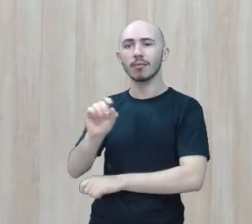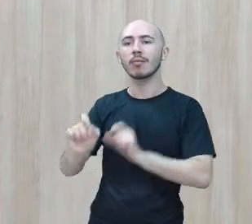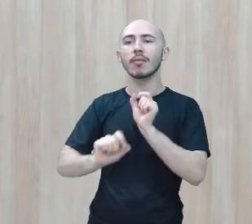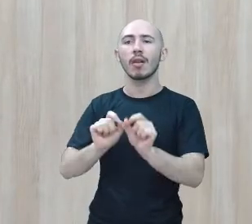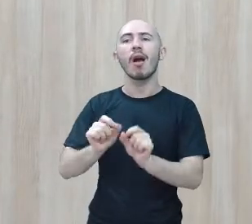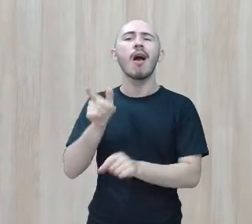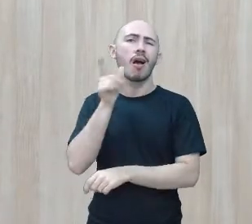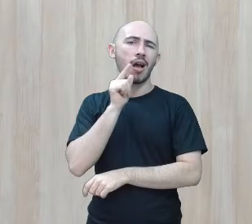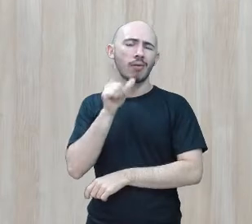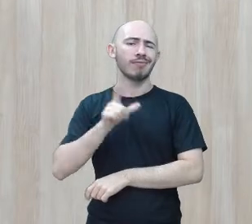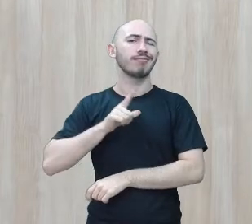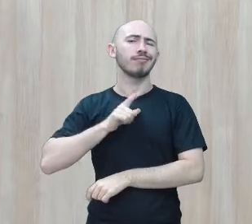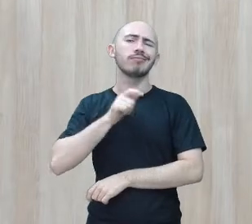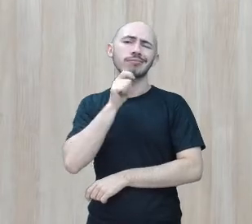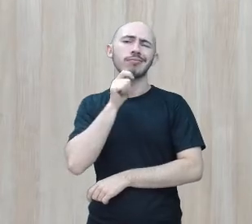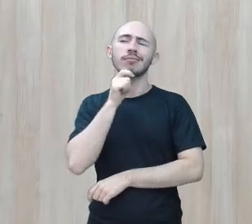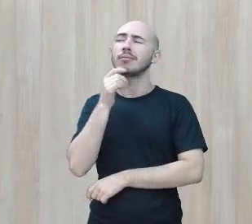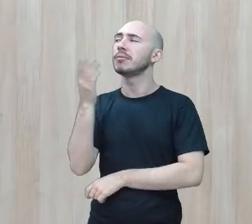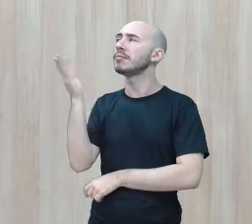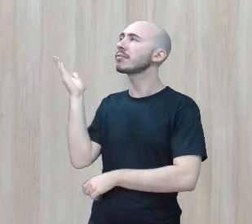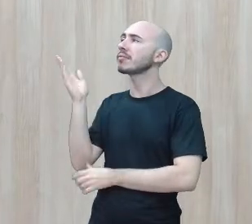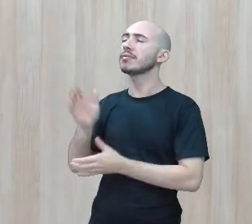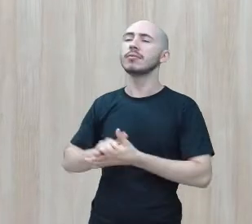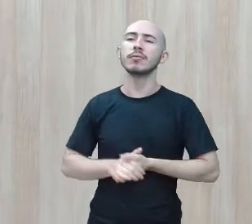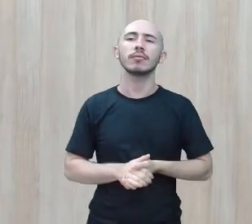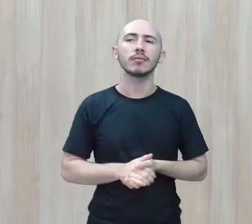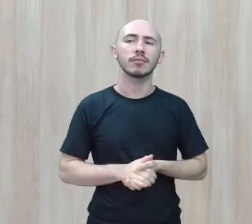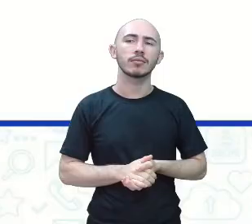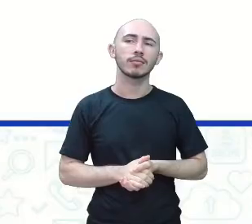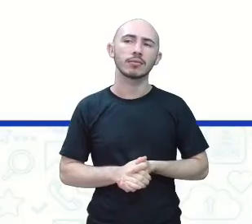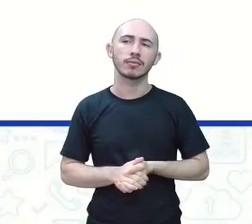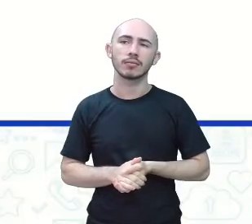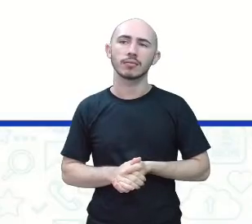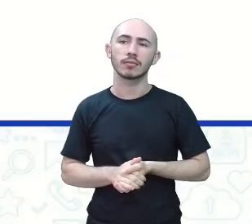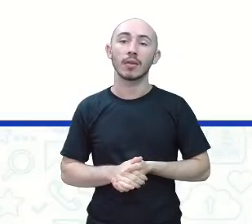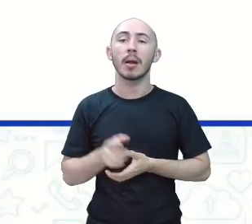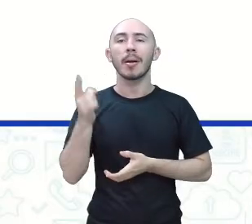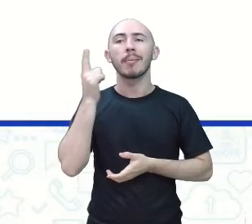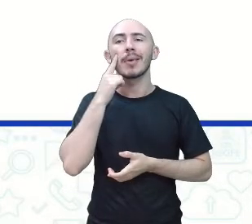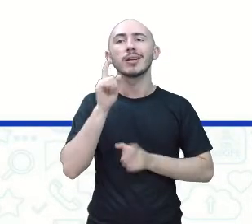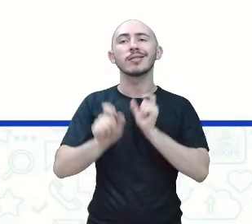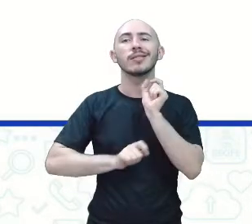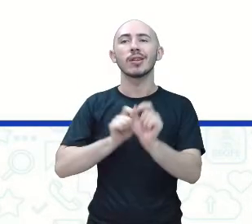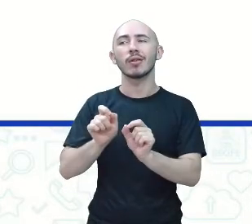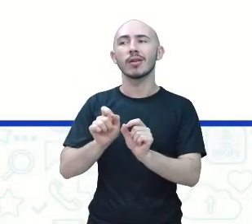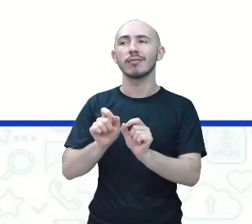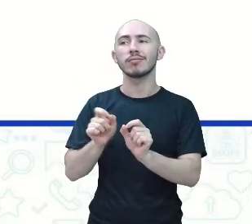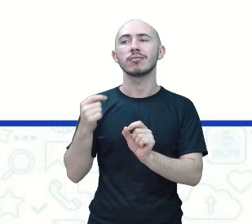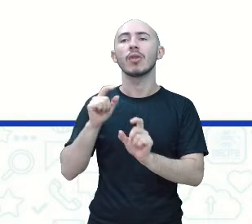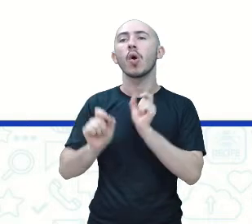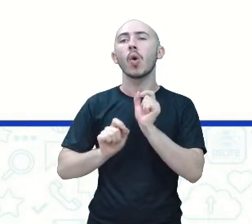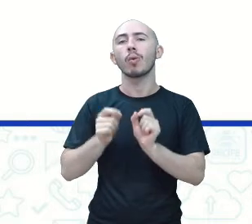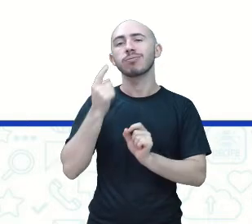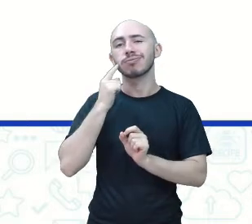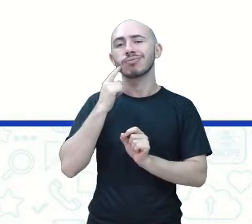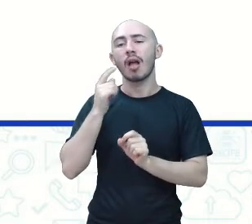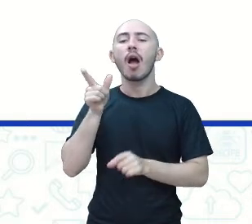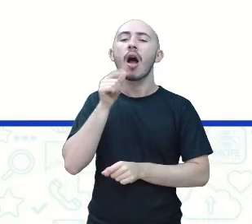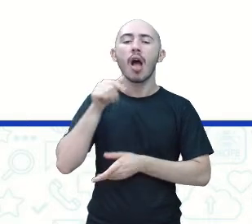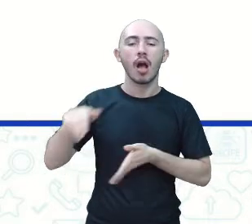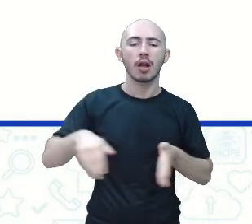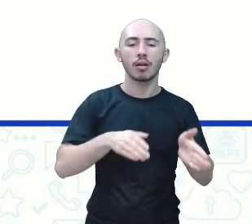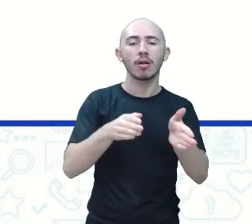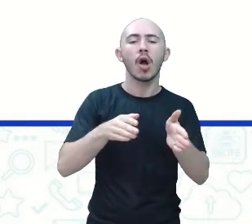professora. Aquele rio, aquele lago ainda tem água. Mas a gente está falando da redução do espelho d'água. Essa água poderia ser